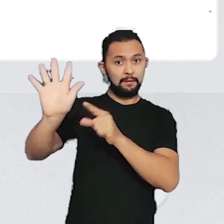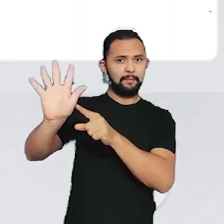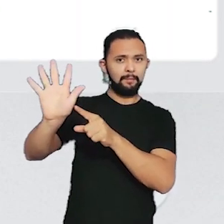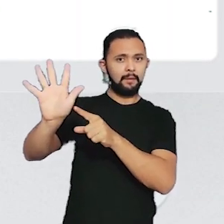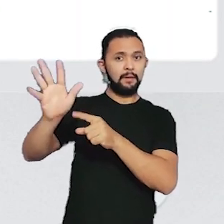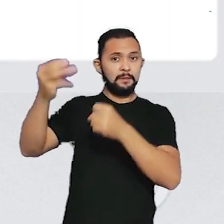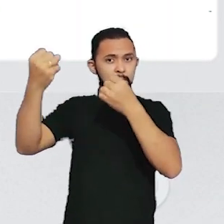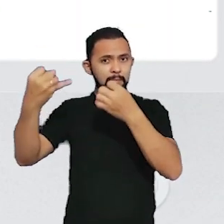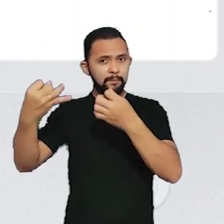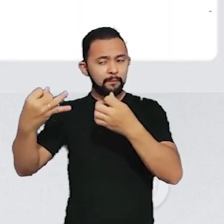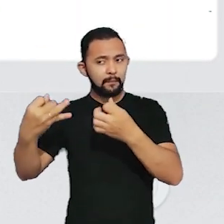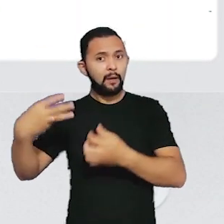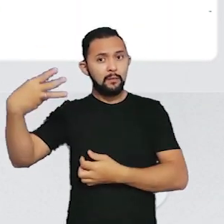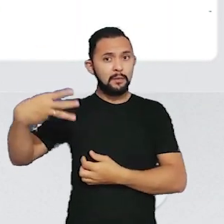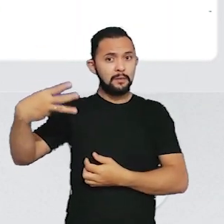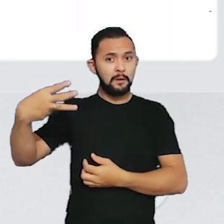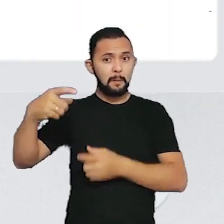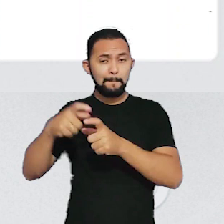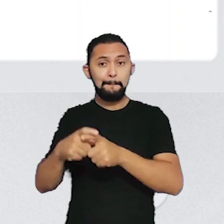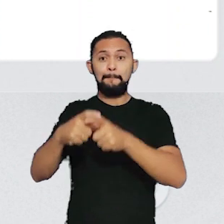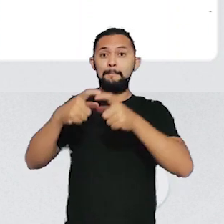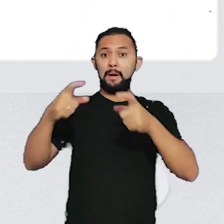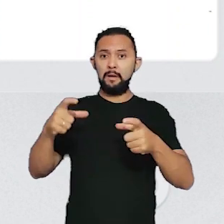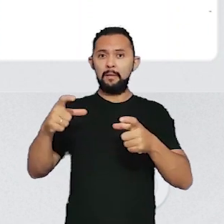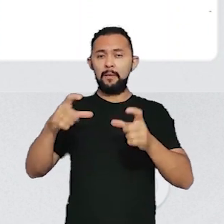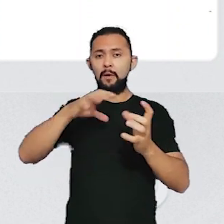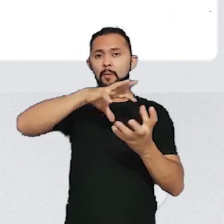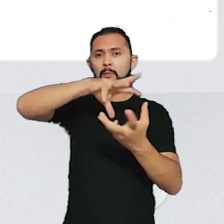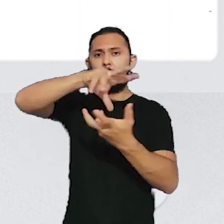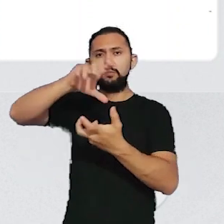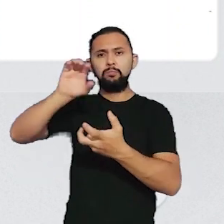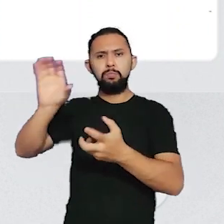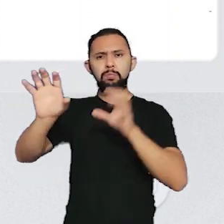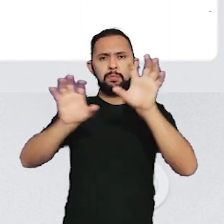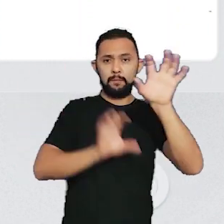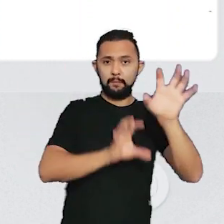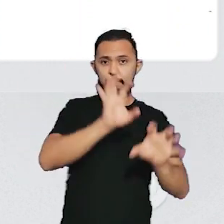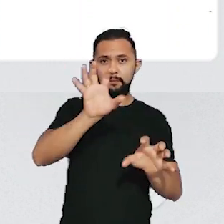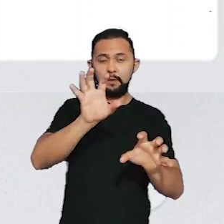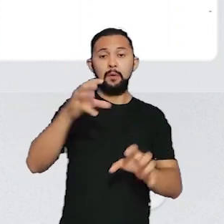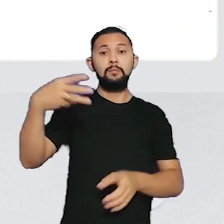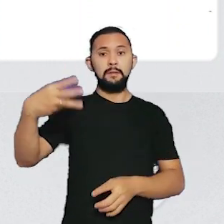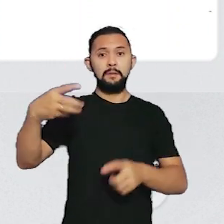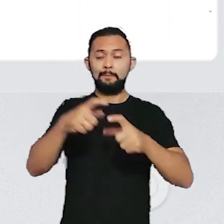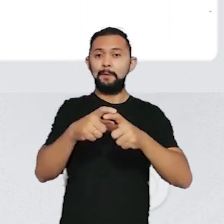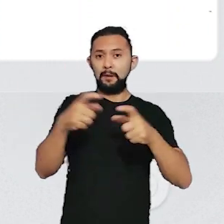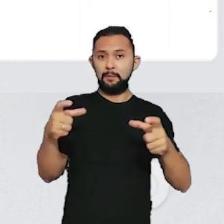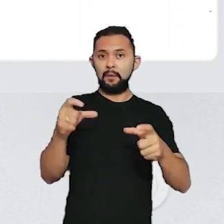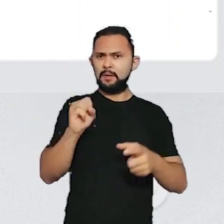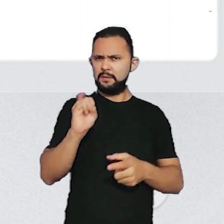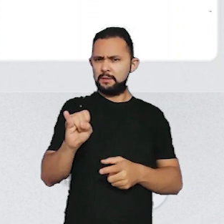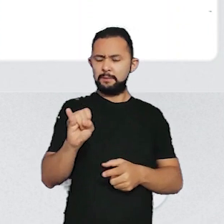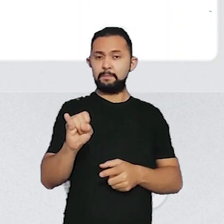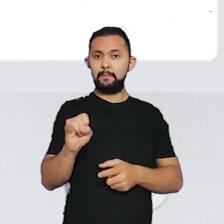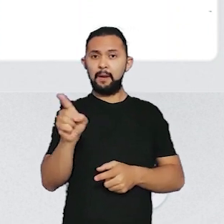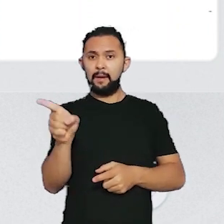é o terceiro maior continente. Então, isso é uma explicação do termo antecedente, tá? Se eu tirasse essas vírgulas,